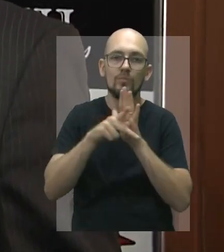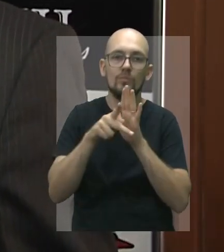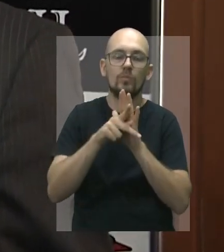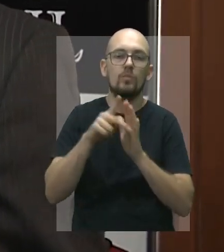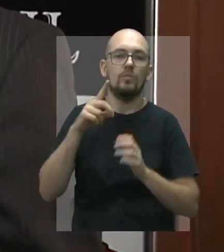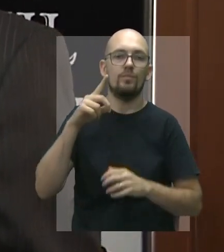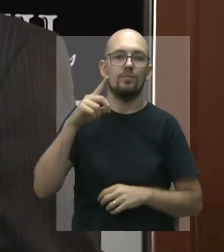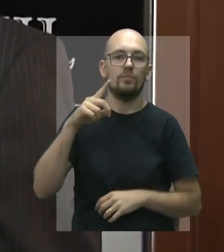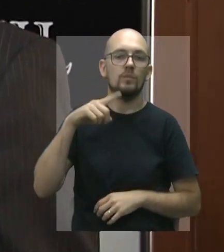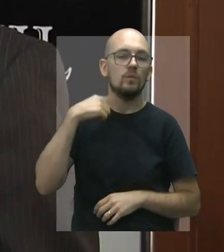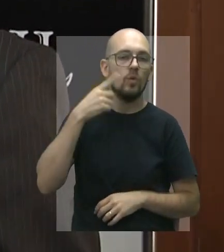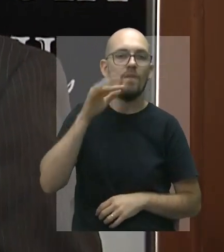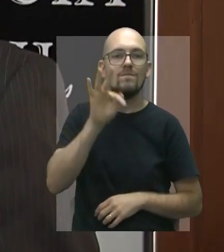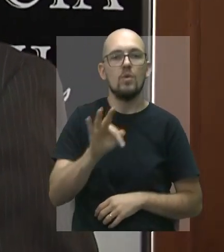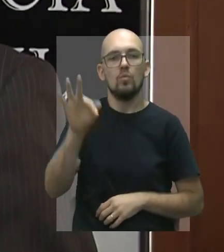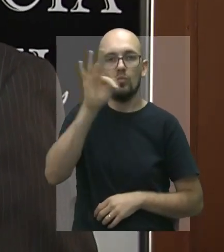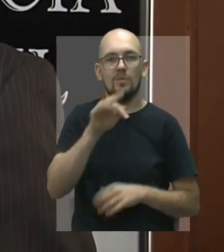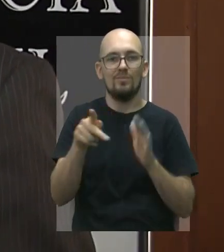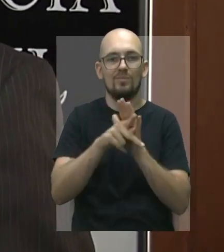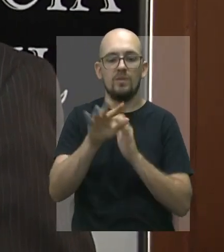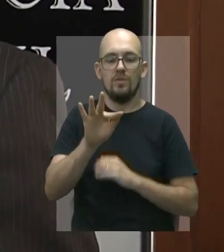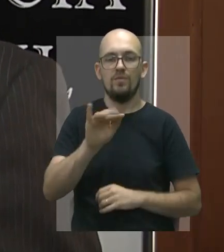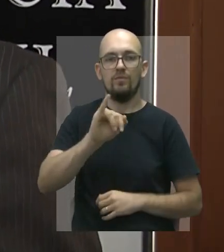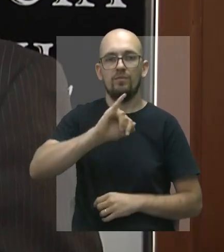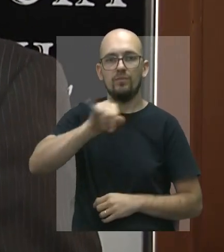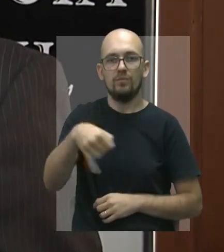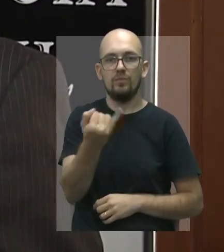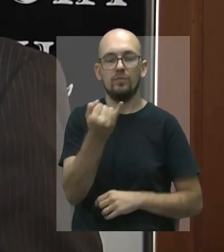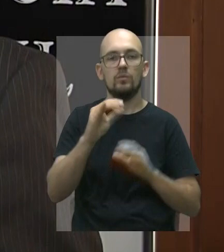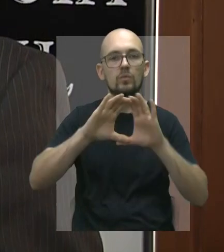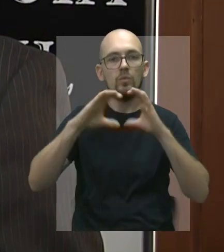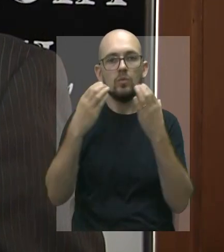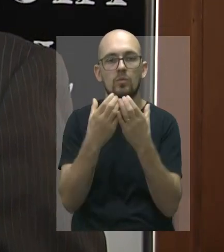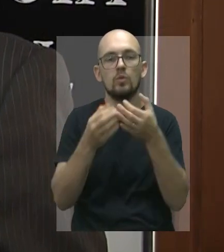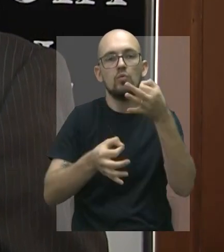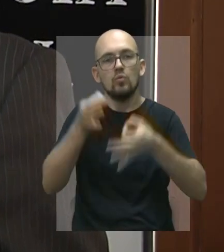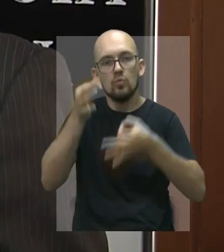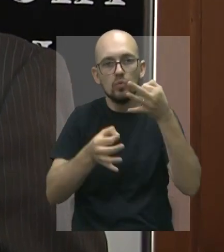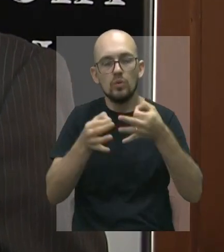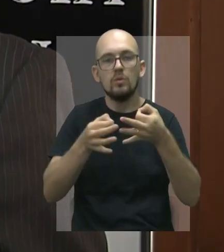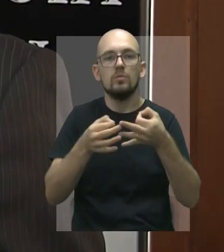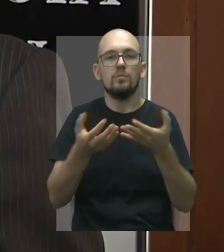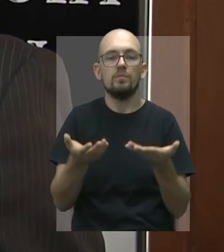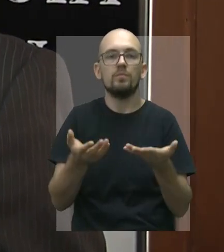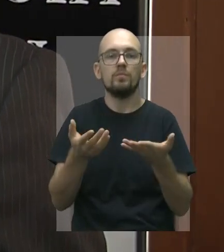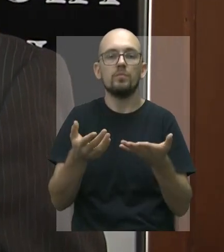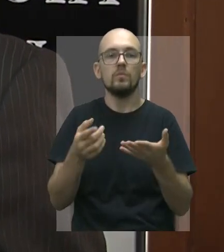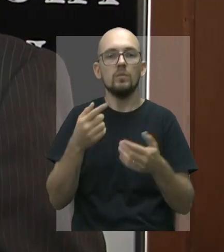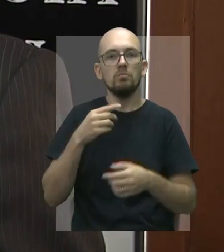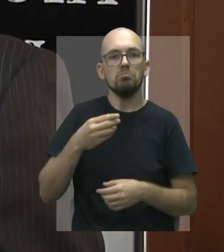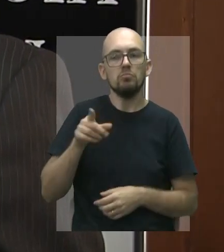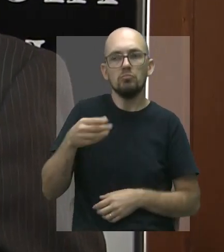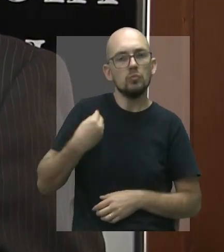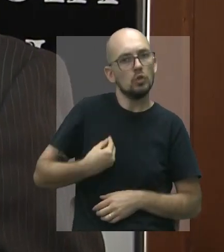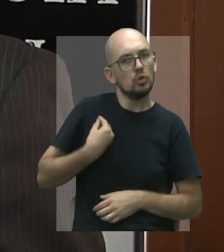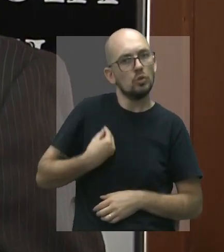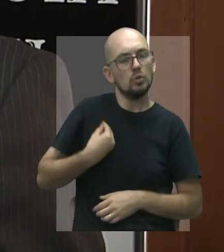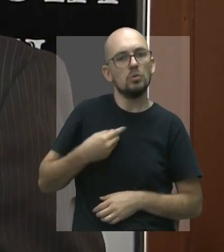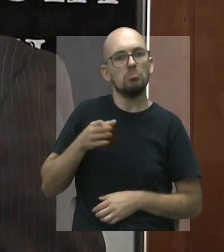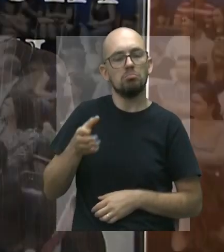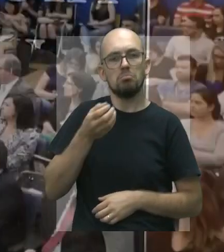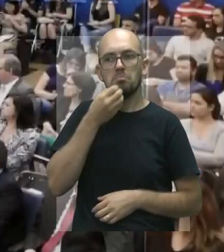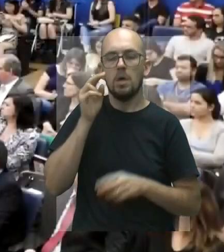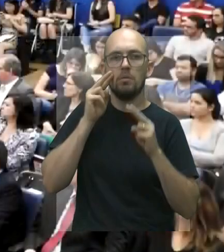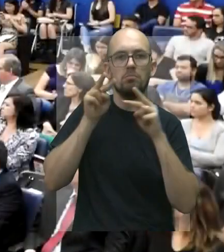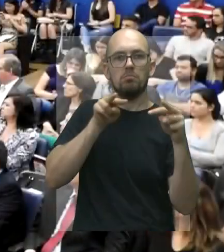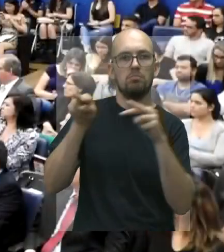alunos das faculdades integradas, a comunidade jurídica. Foi muito bem